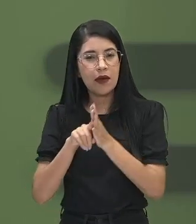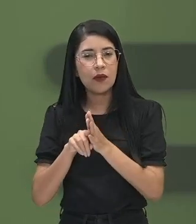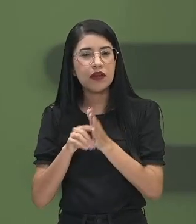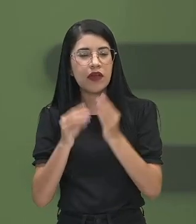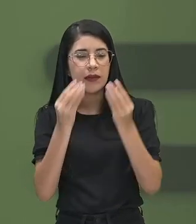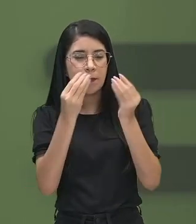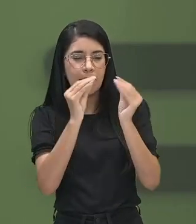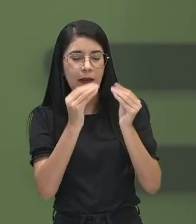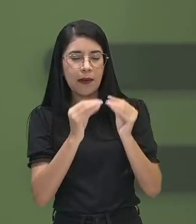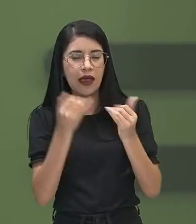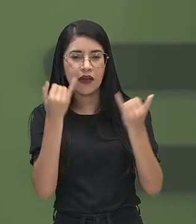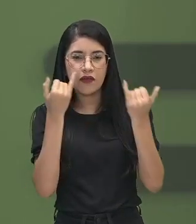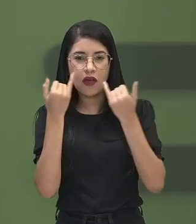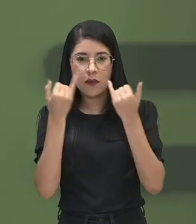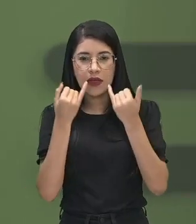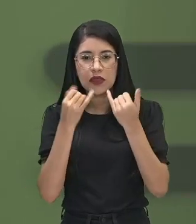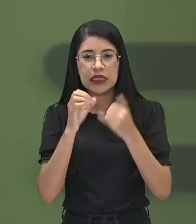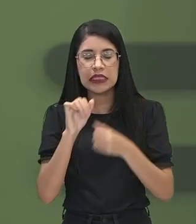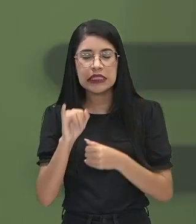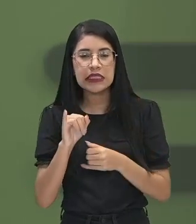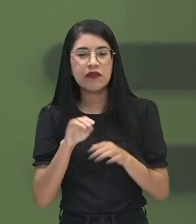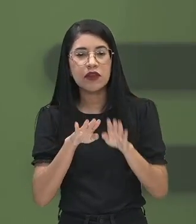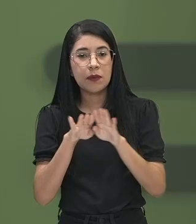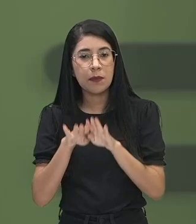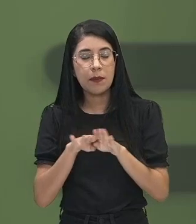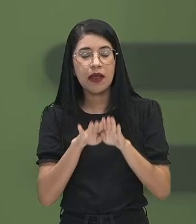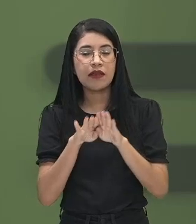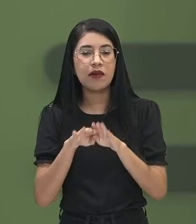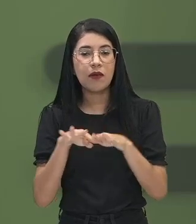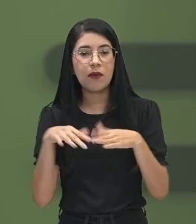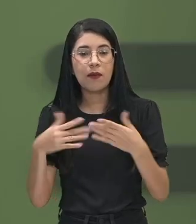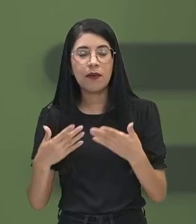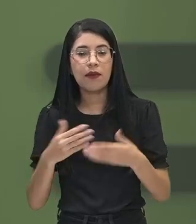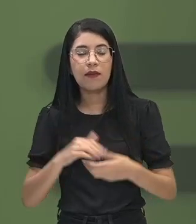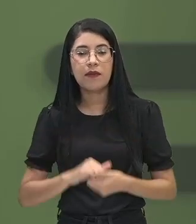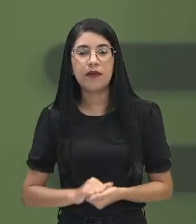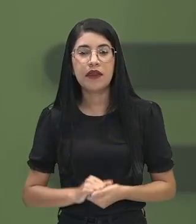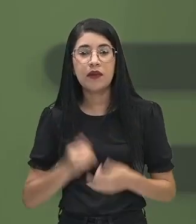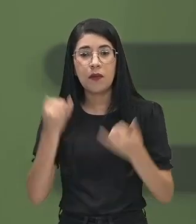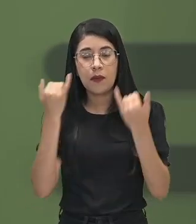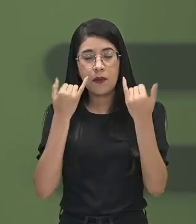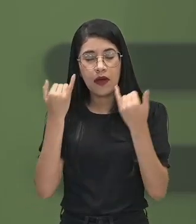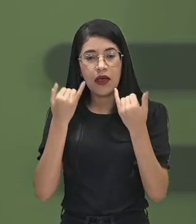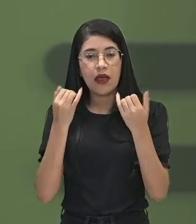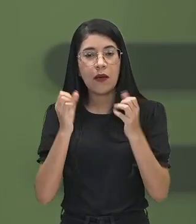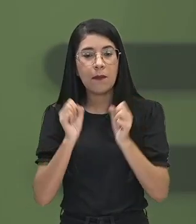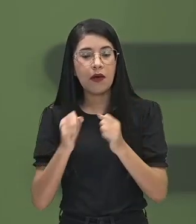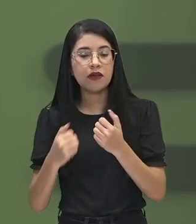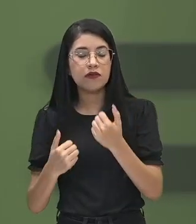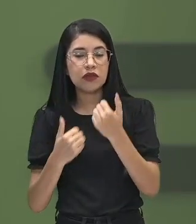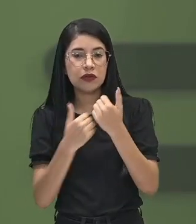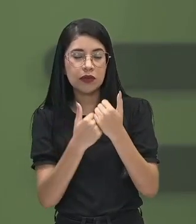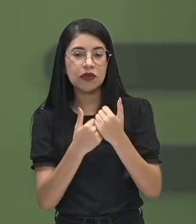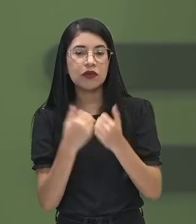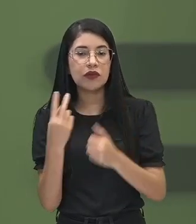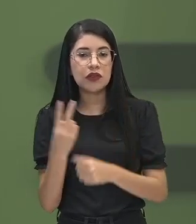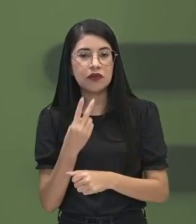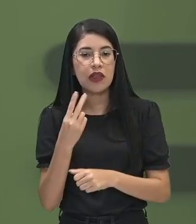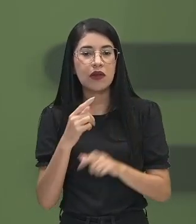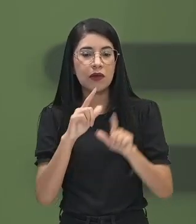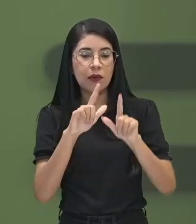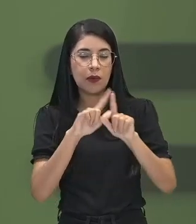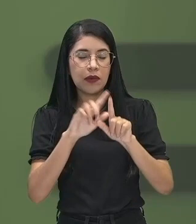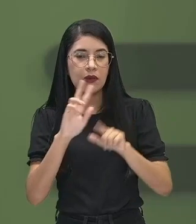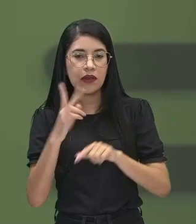padrão de formação, seja a entalpia padrão de combustão. E com essas informações, substitua no ΔH e